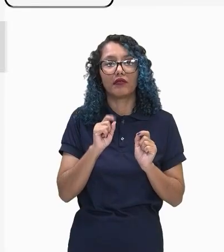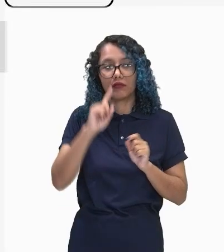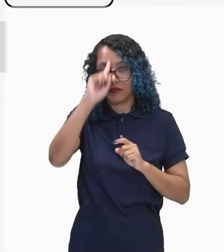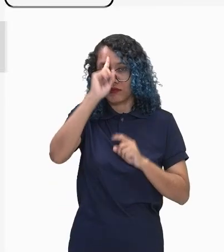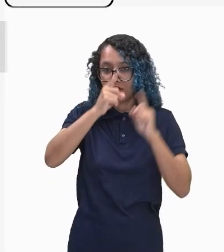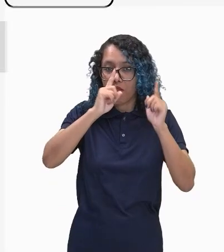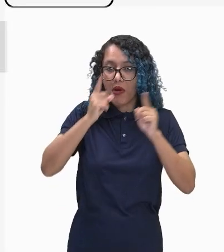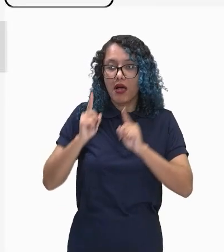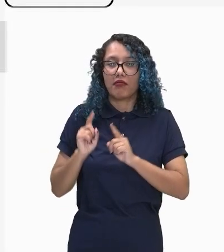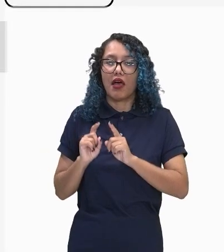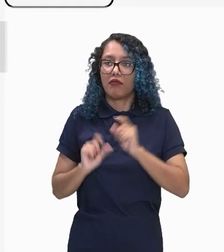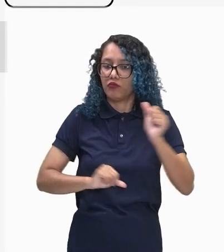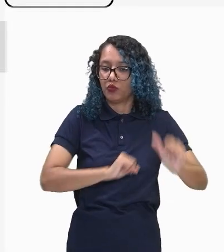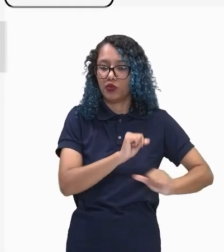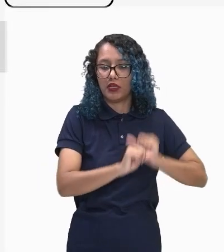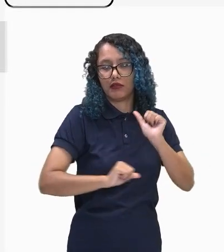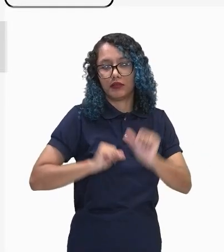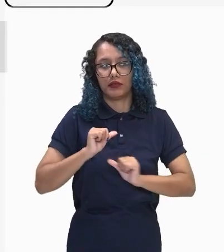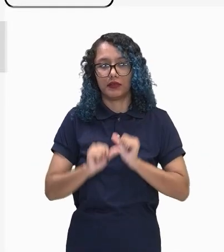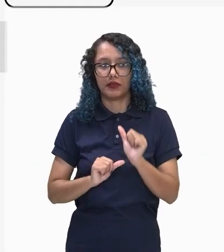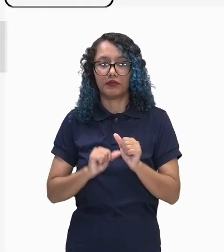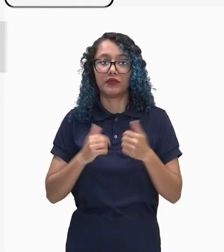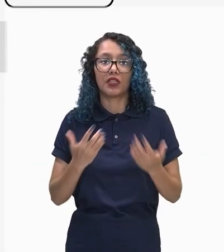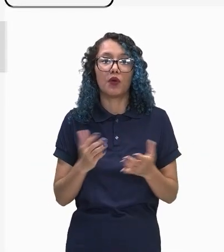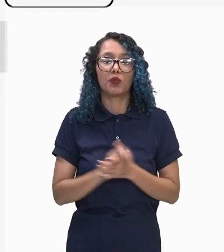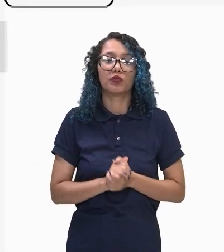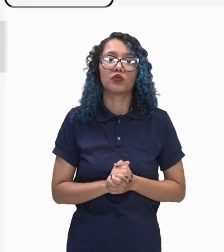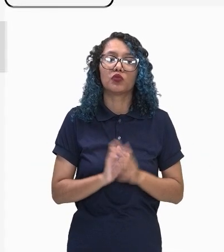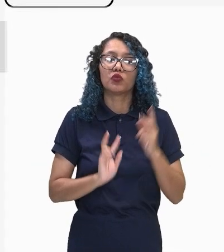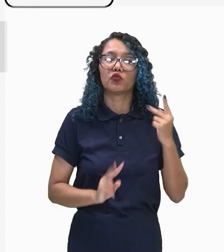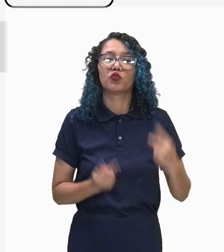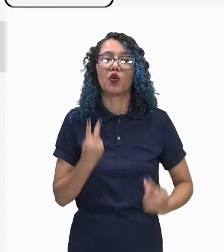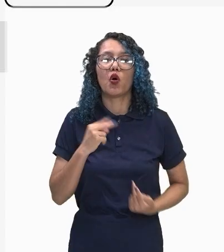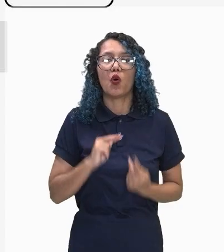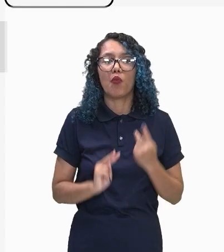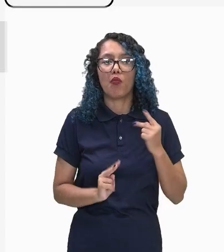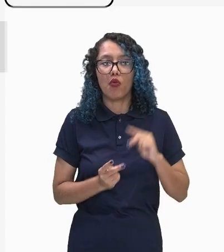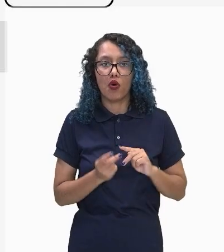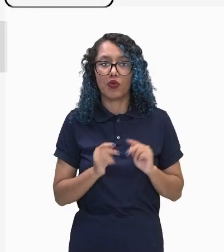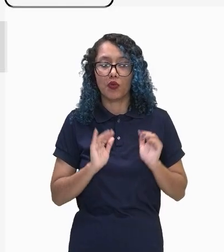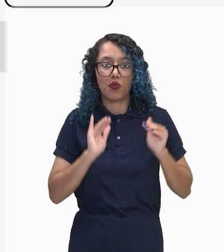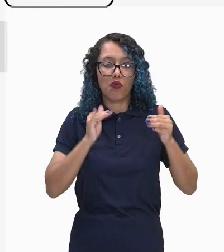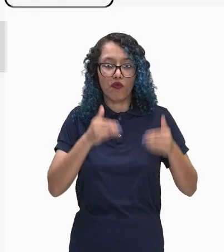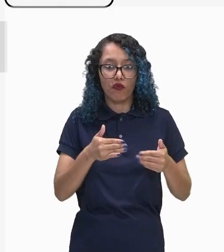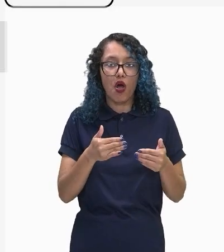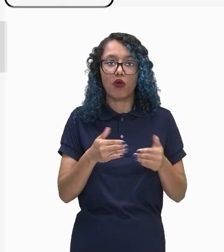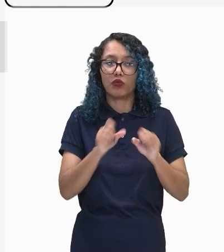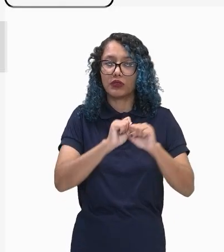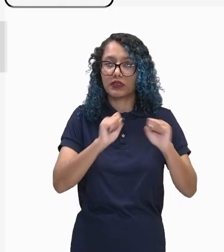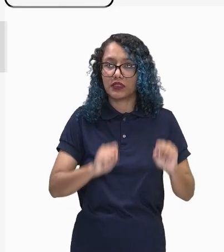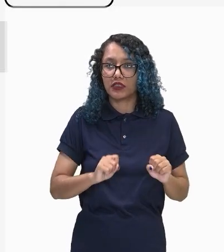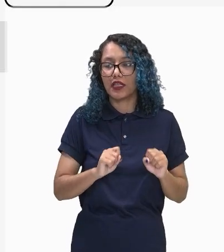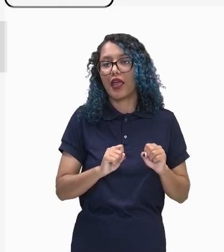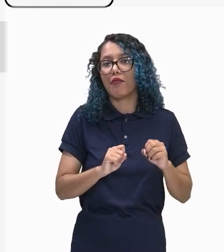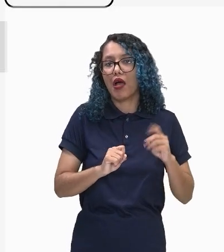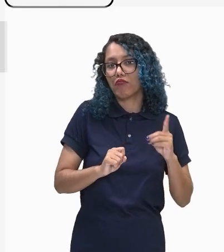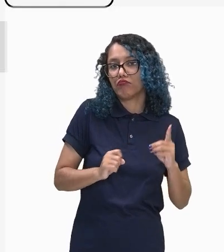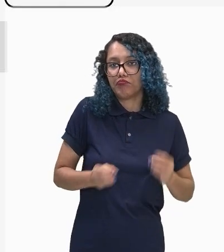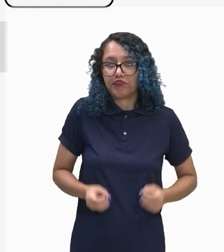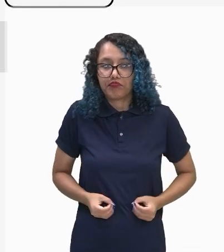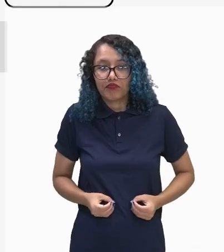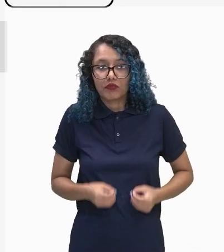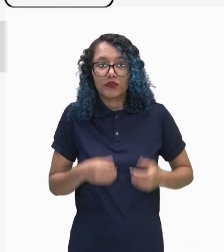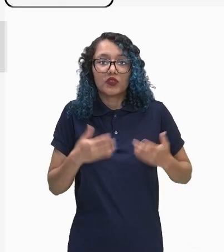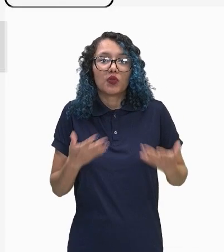hormônios. Quais são os hormônios que agem sobre o sistema reprodutivo, né? Que é esse que está sendo